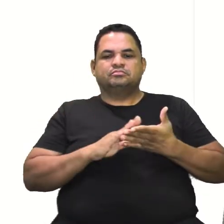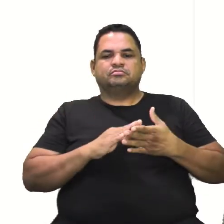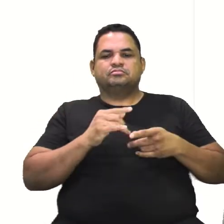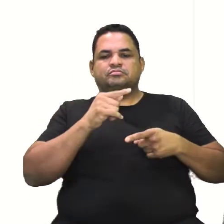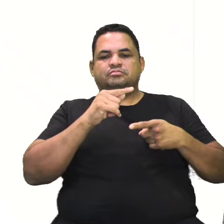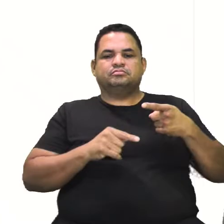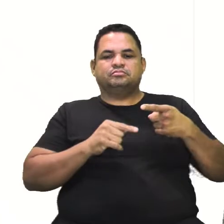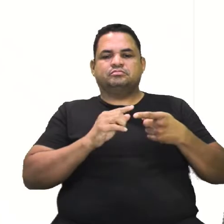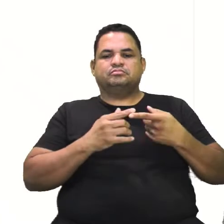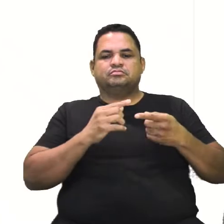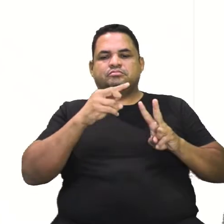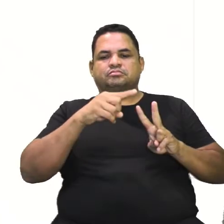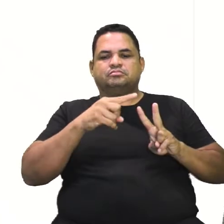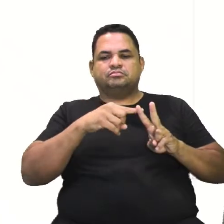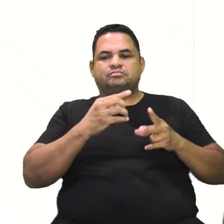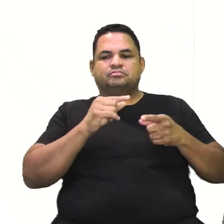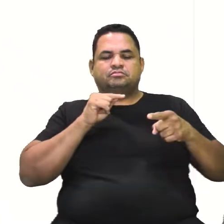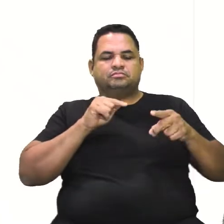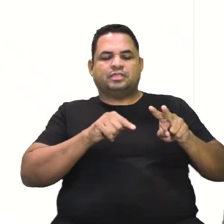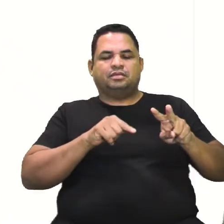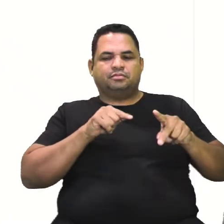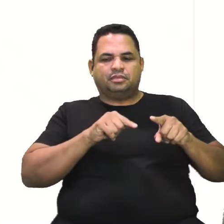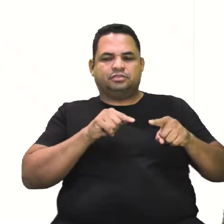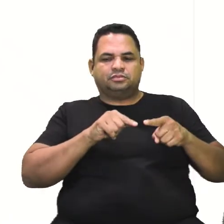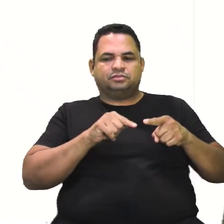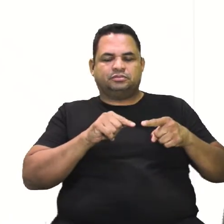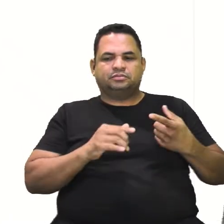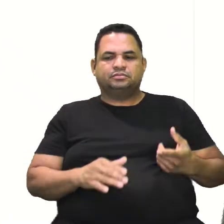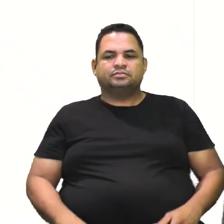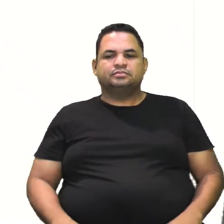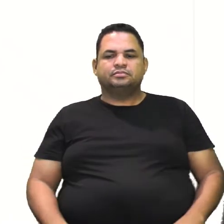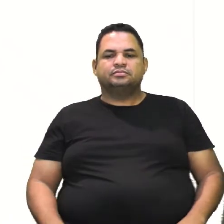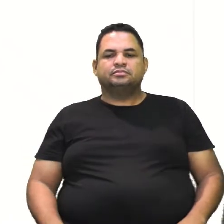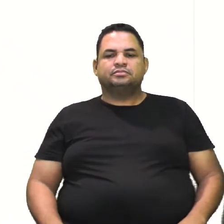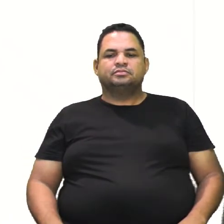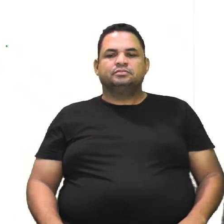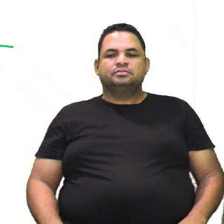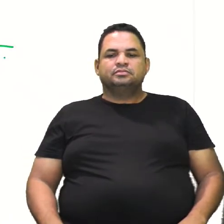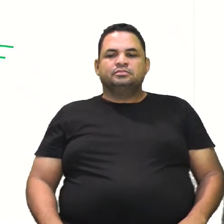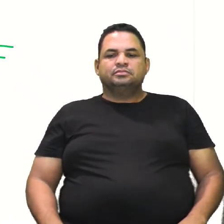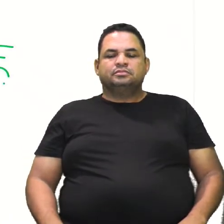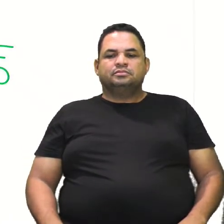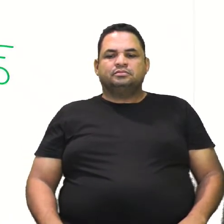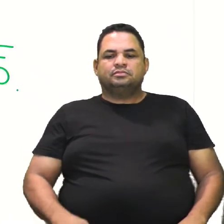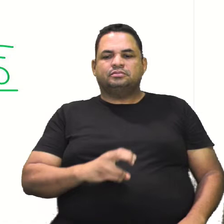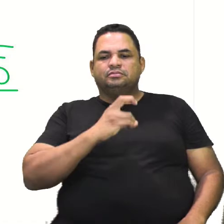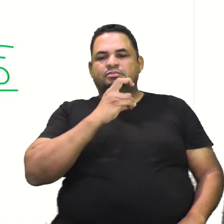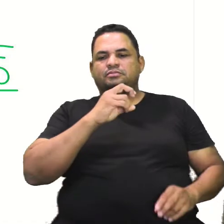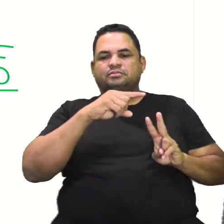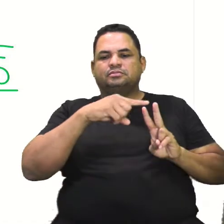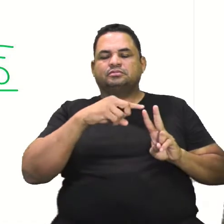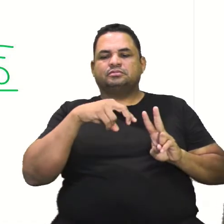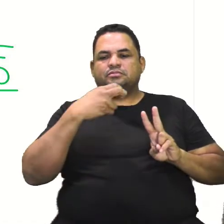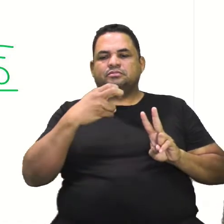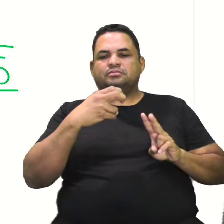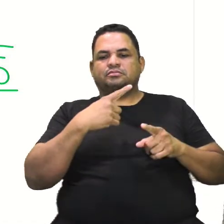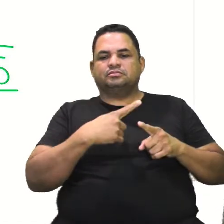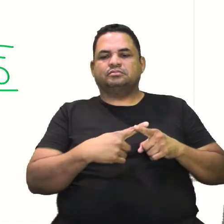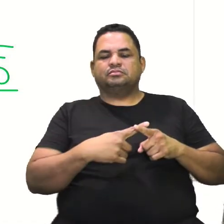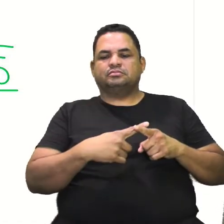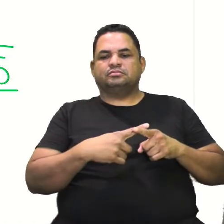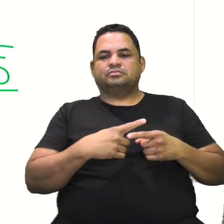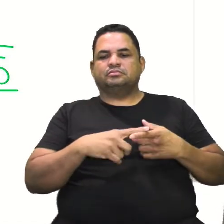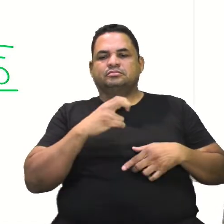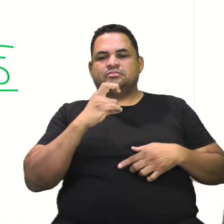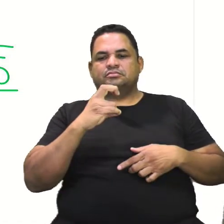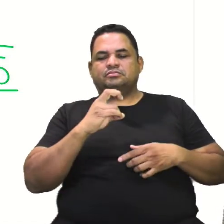da fração pela raiz que está no denominador ali. Vamos lá, 5 vezes raiz de 5. 5 raiz de 5. 5 raiz de 5. Raiz de 5 vezes raiz